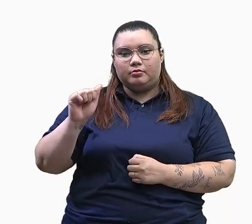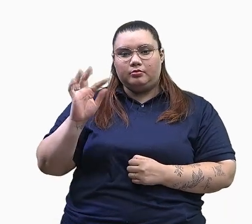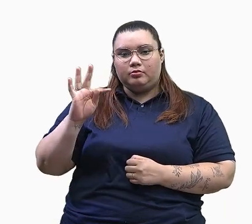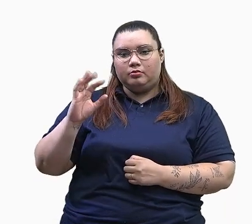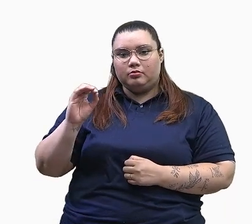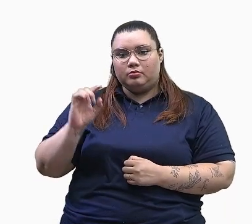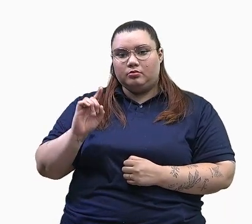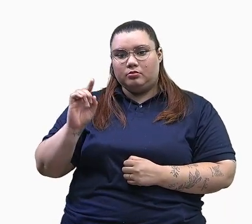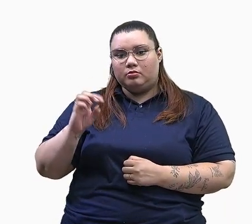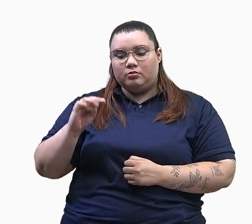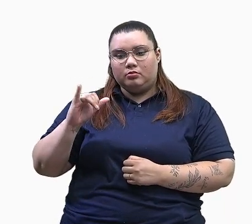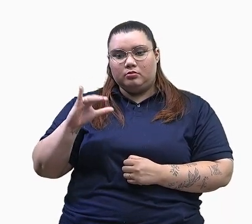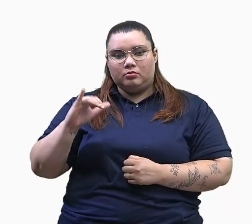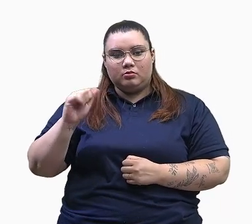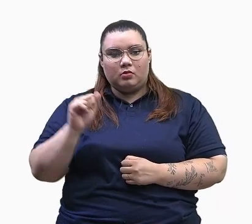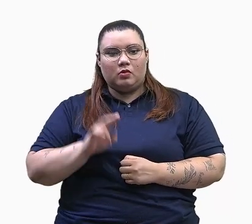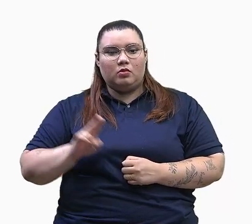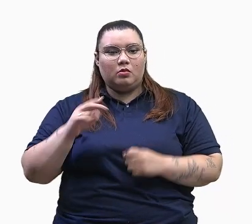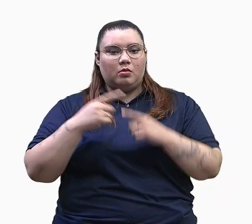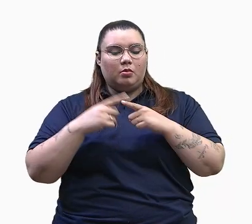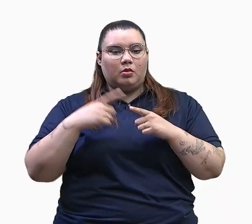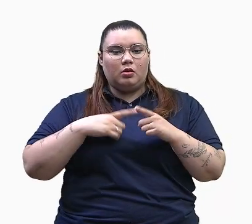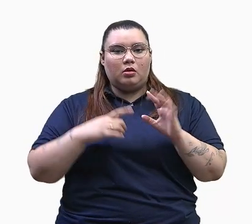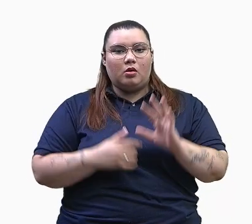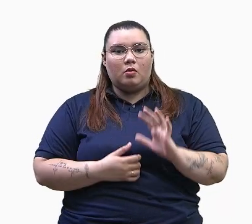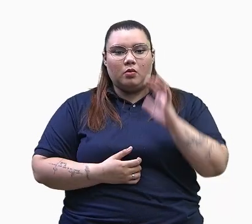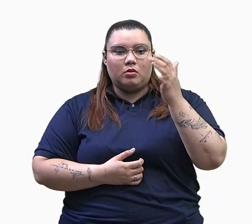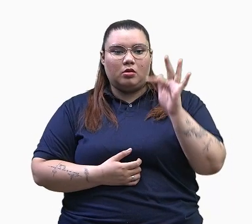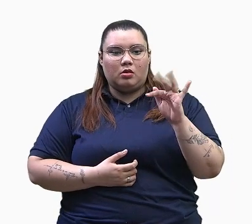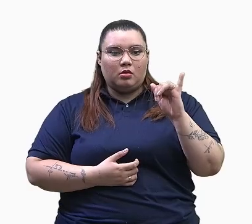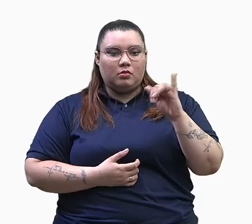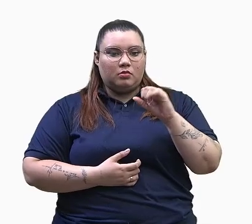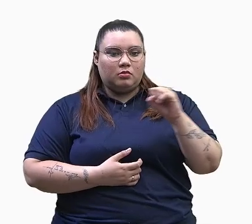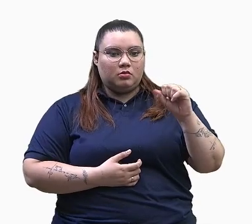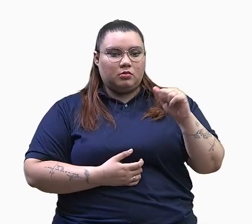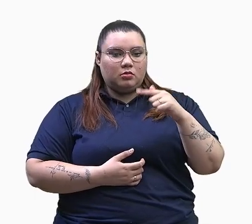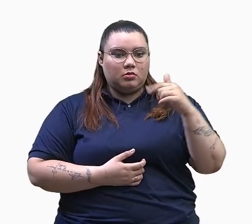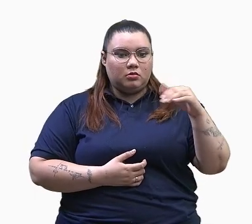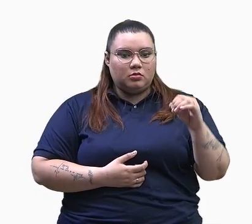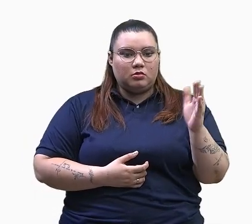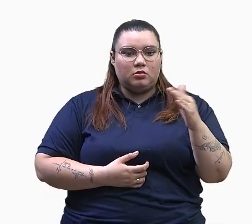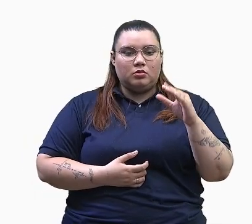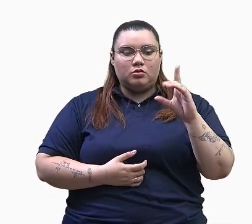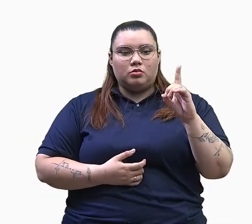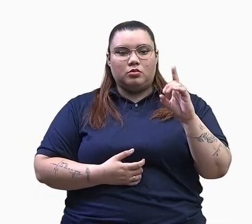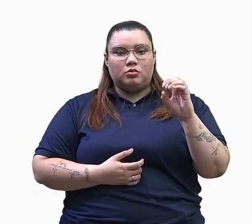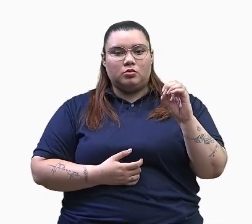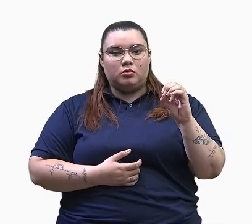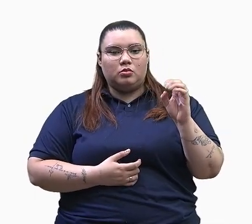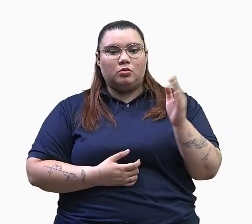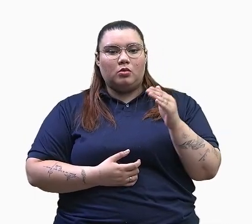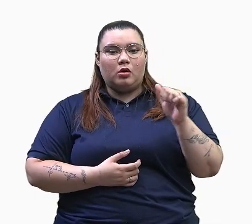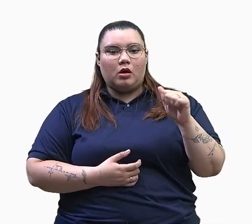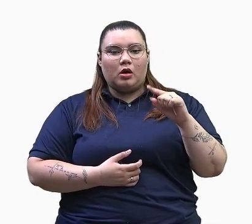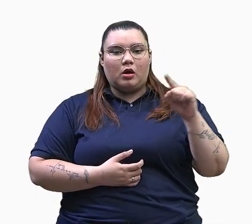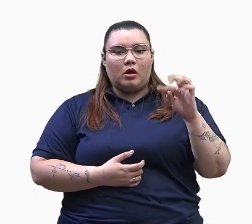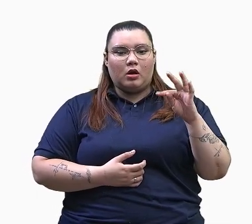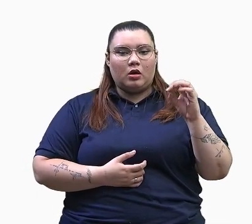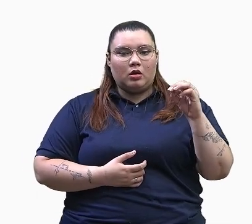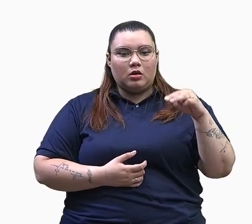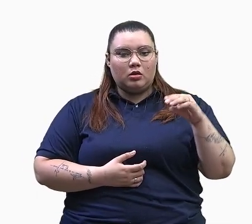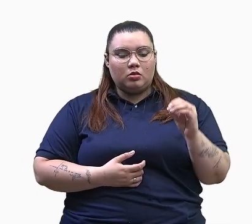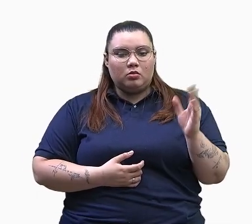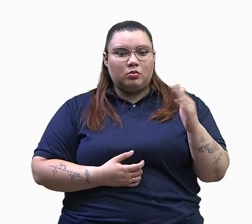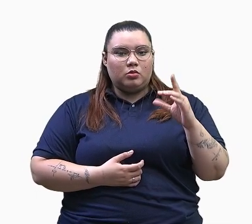atômica, né? Ela vai ser obtida a partir da fissão aí do átomo de urânio, né? Então, a partir dessa matéria-prima,